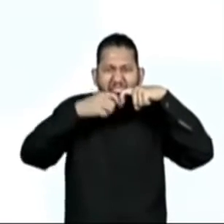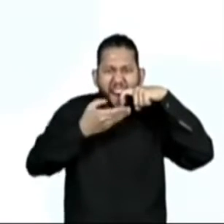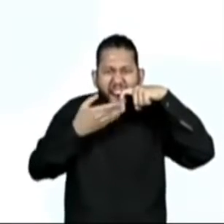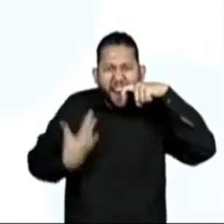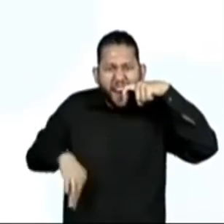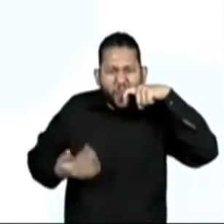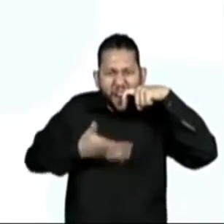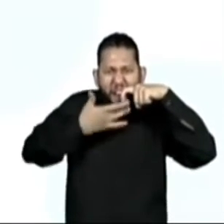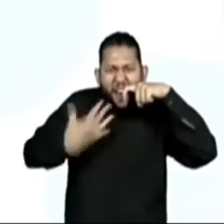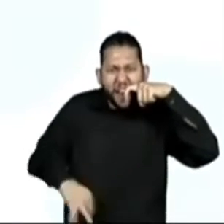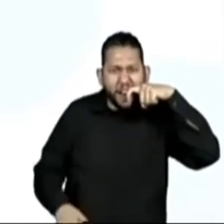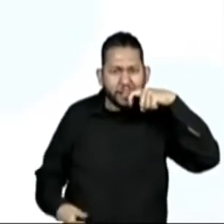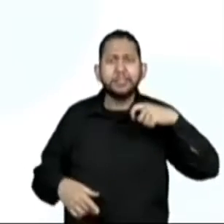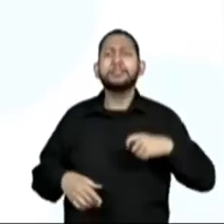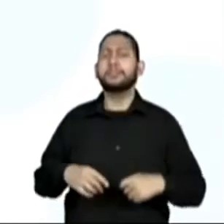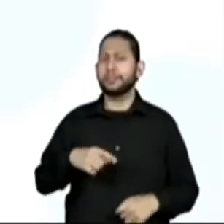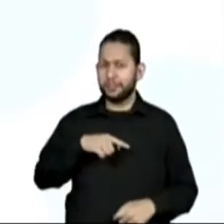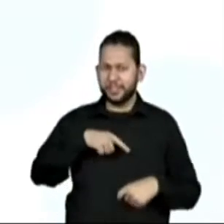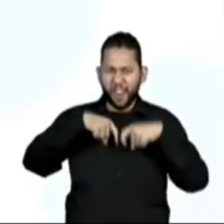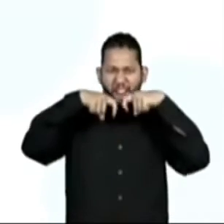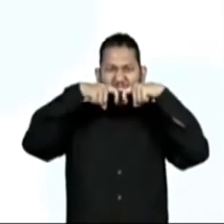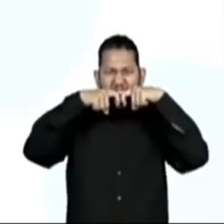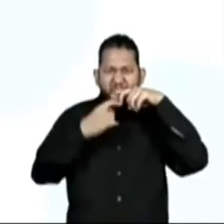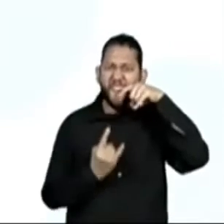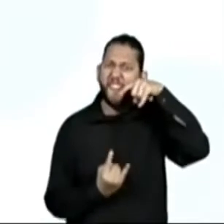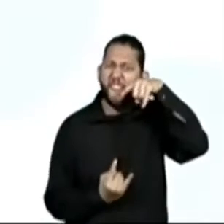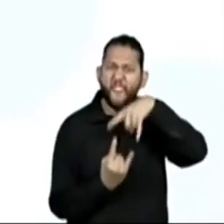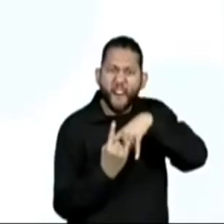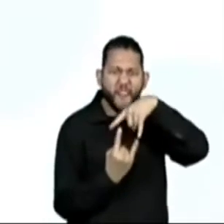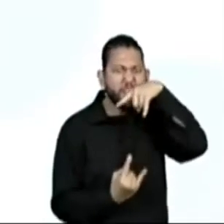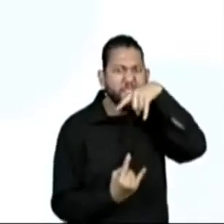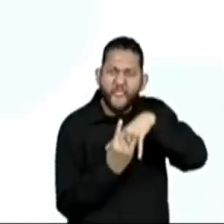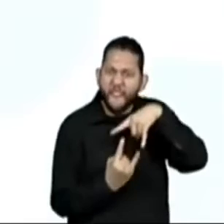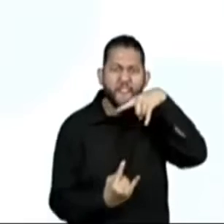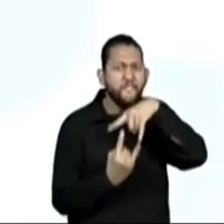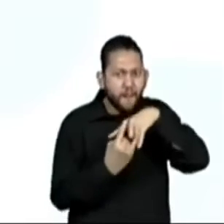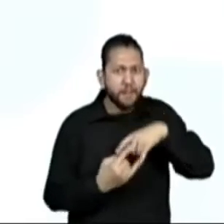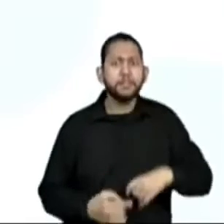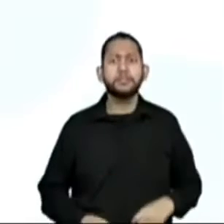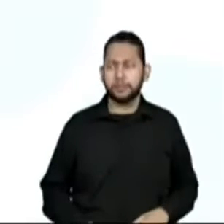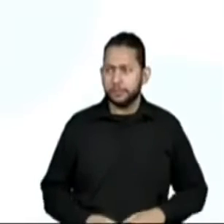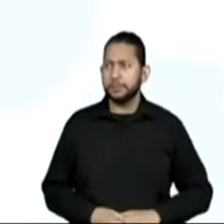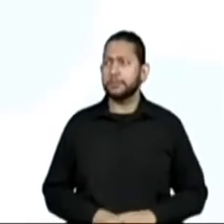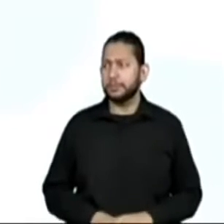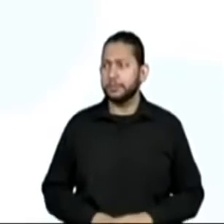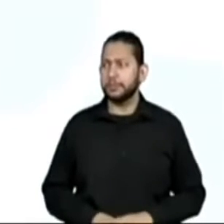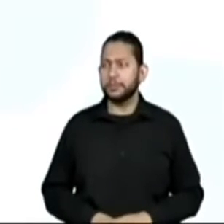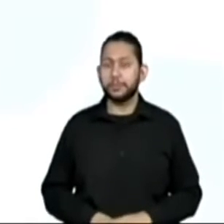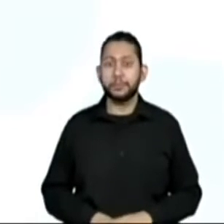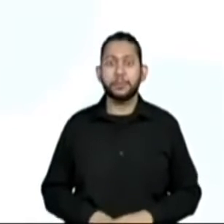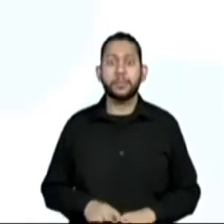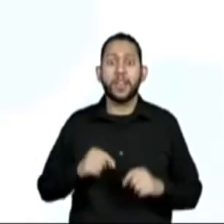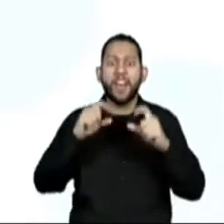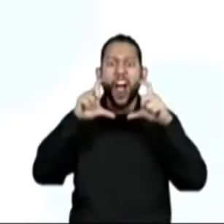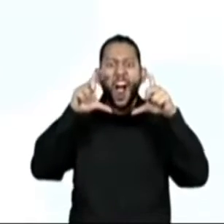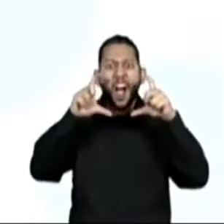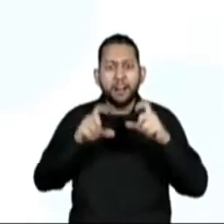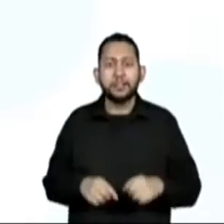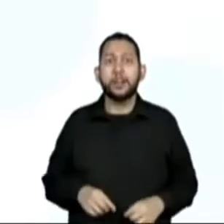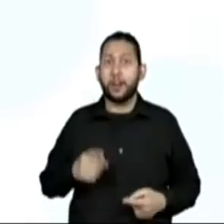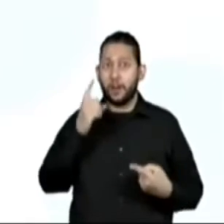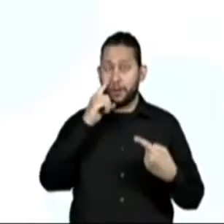Dentes afiados. Muito bem. Falaram também de dentes